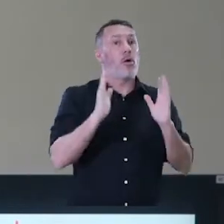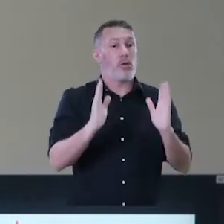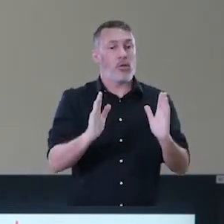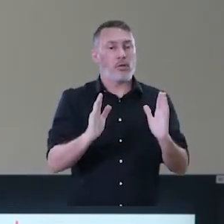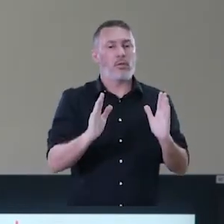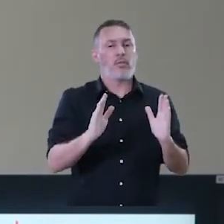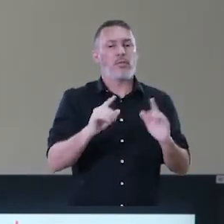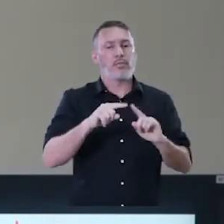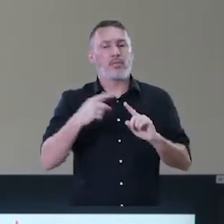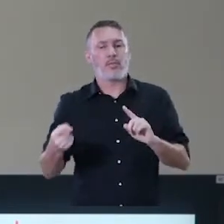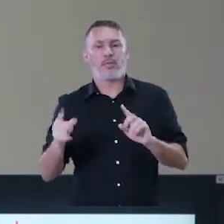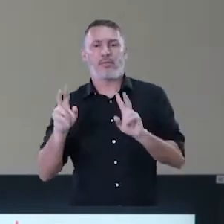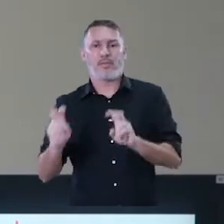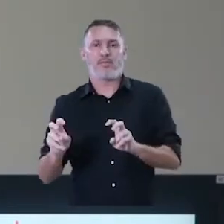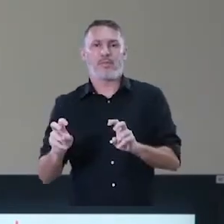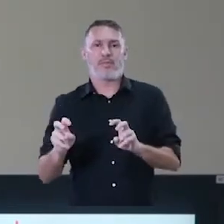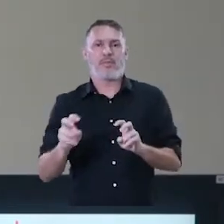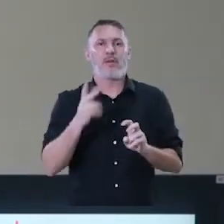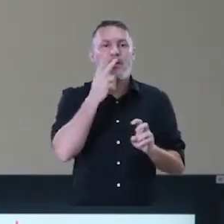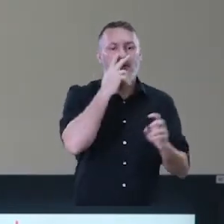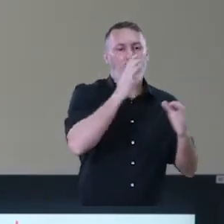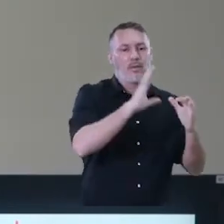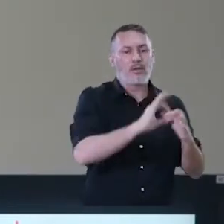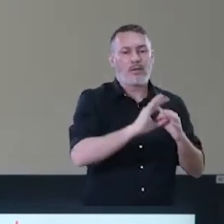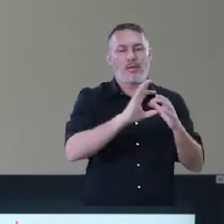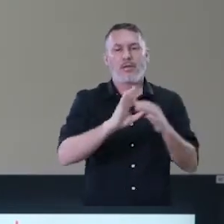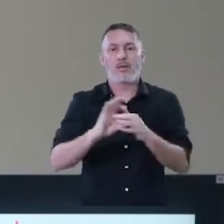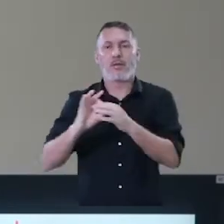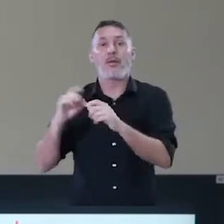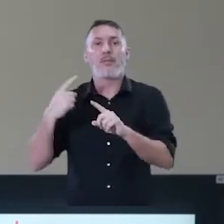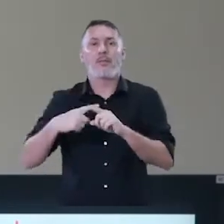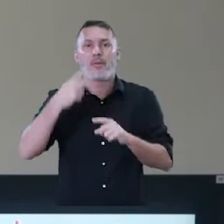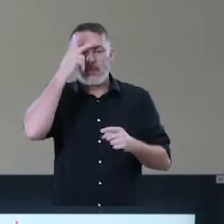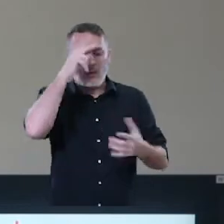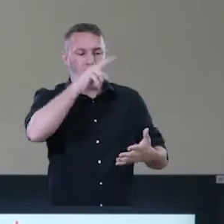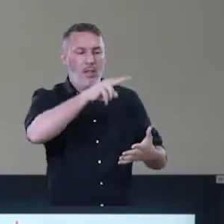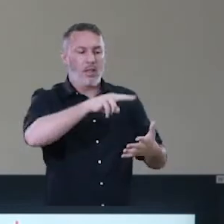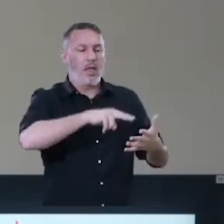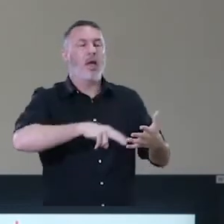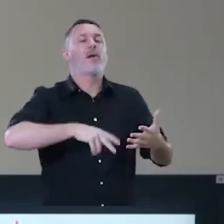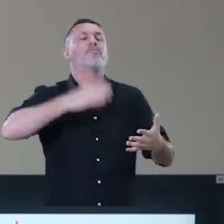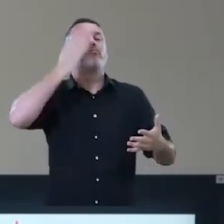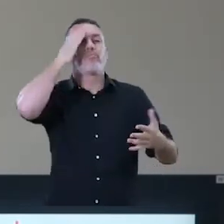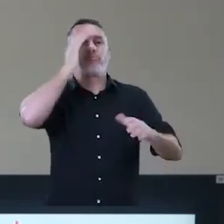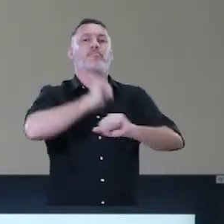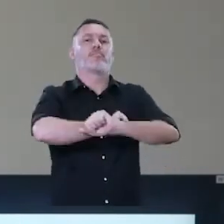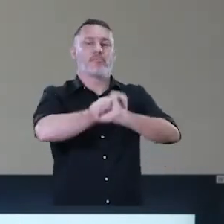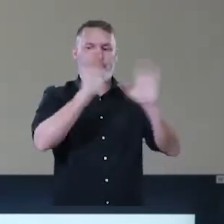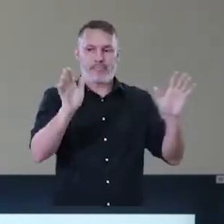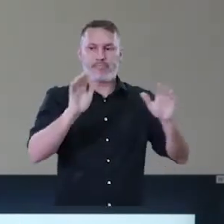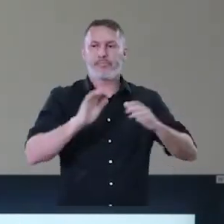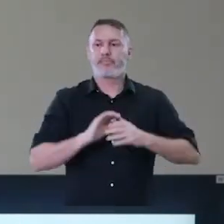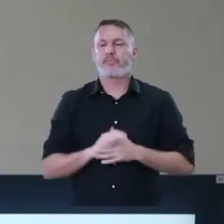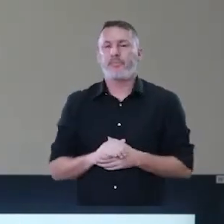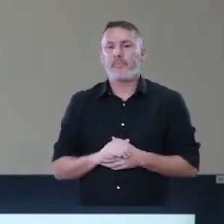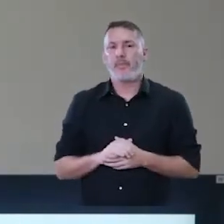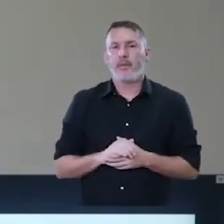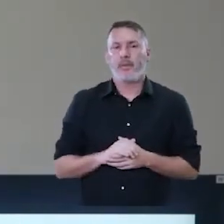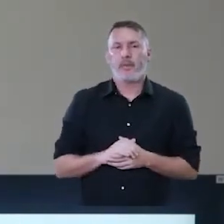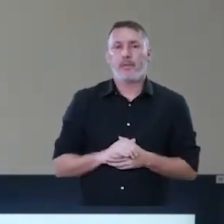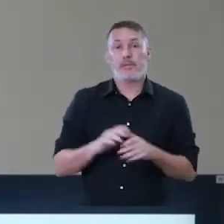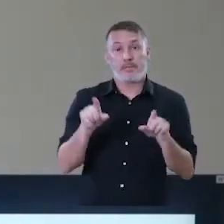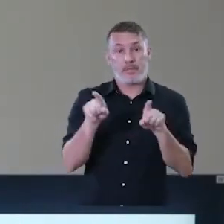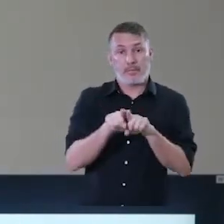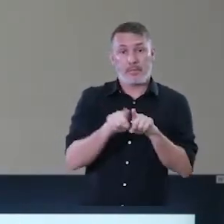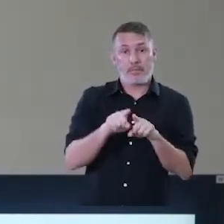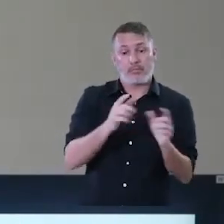para falar, olha, eu vou falar sobre isso. Mas antes de falar, eu quero te situar no tema. Perfeito? Então, flash. O outro que a galera gosta